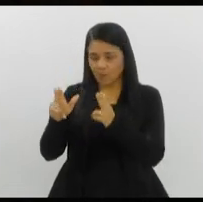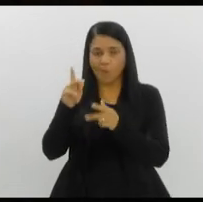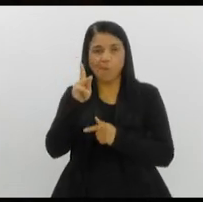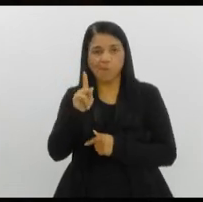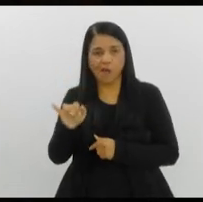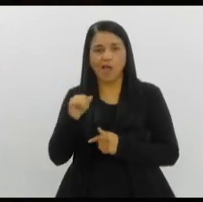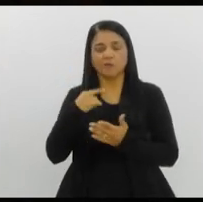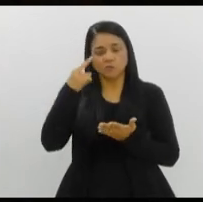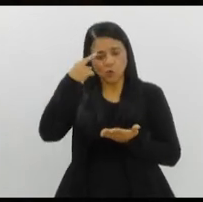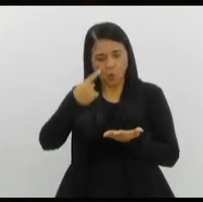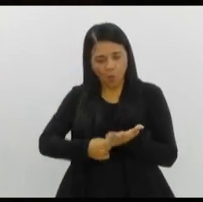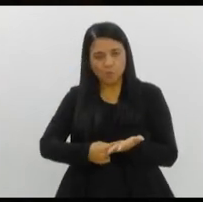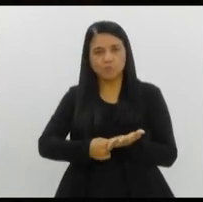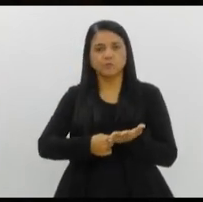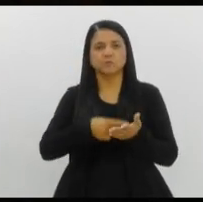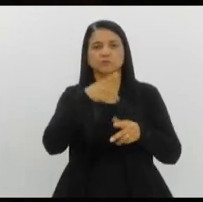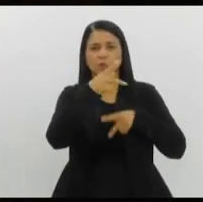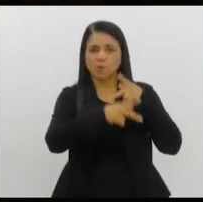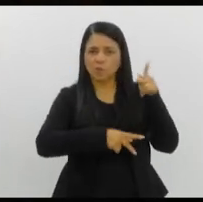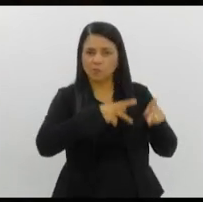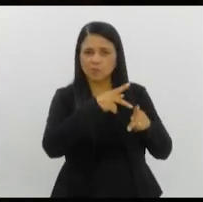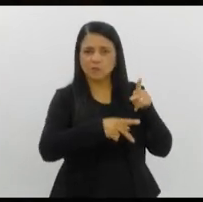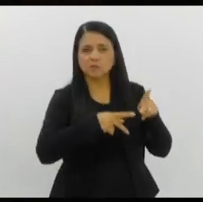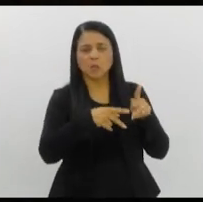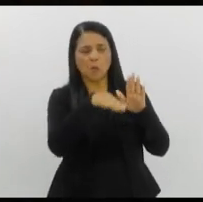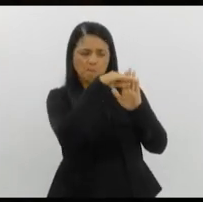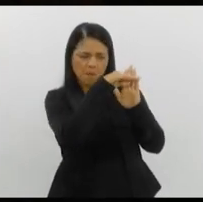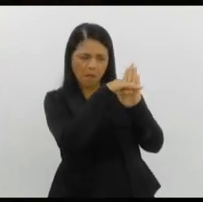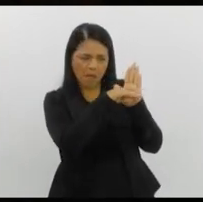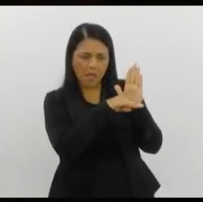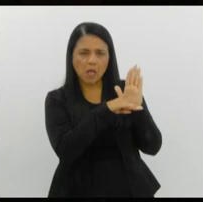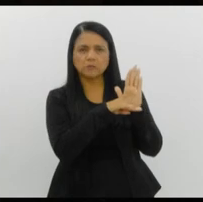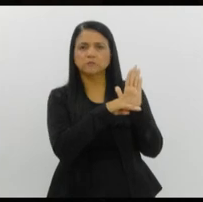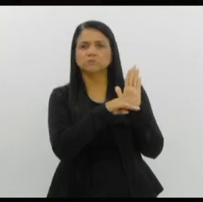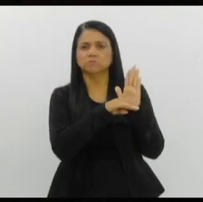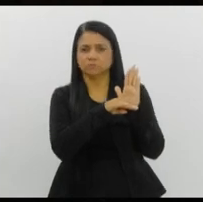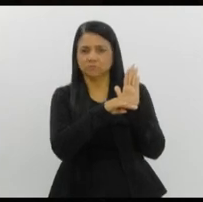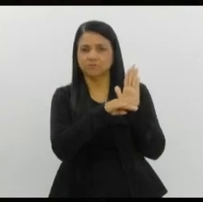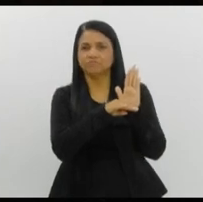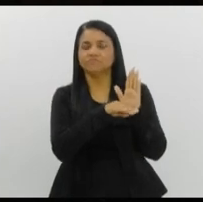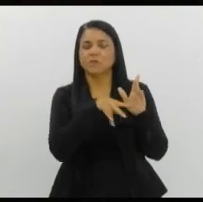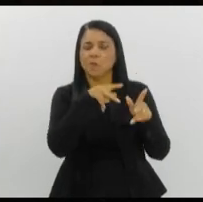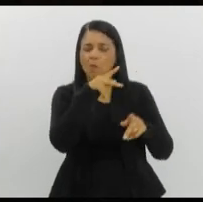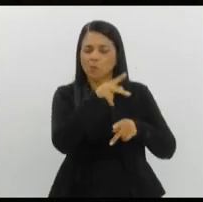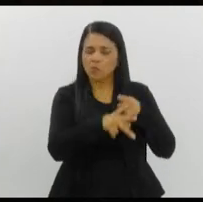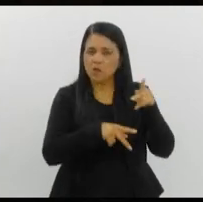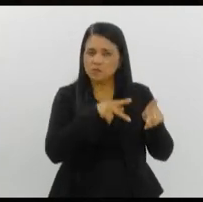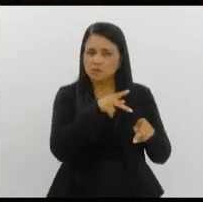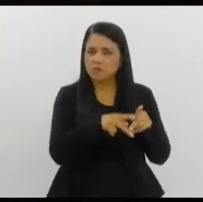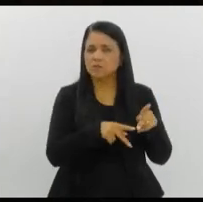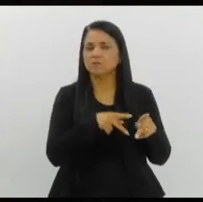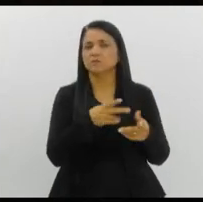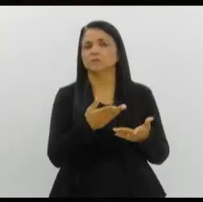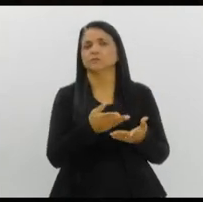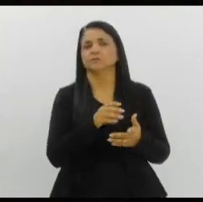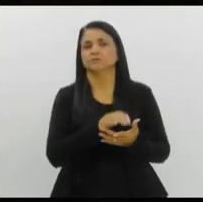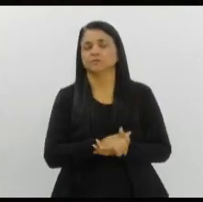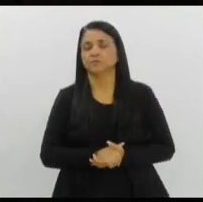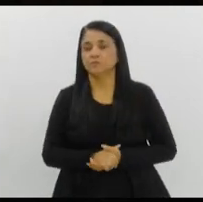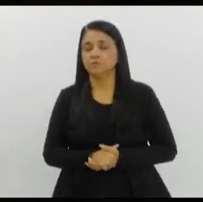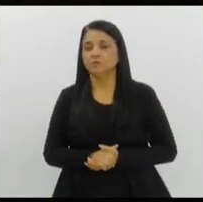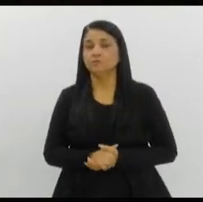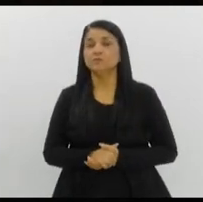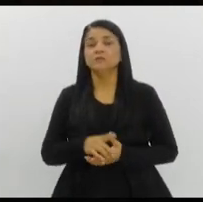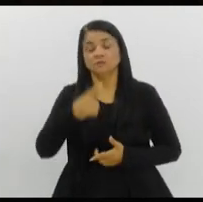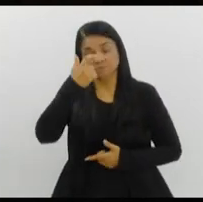o seu compromisso com a população, com as pautas das parcelas menos favorecidas da sociedade. E